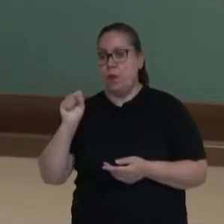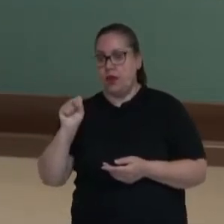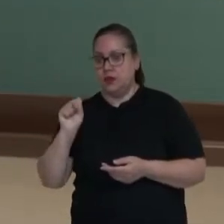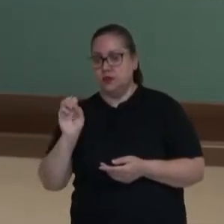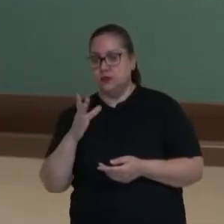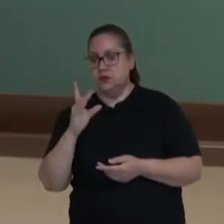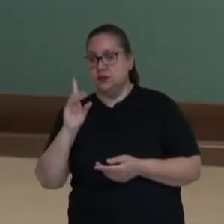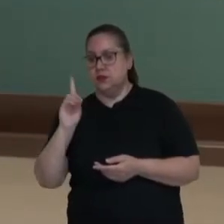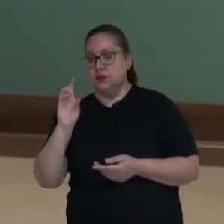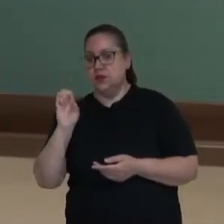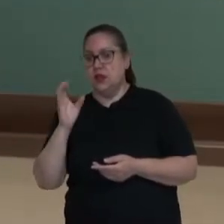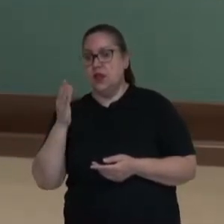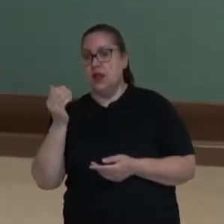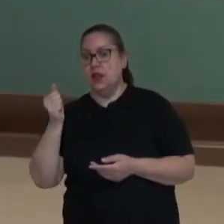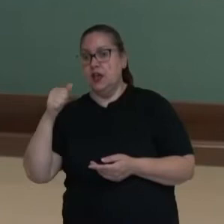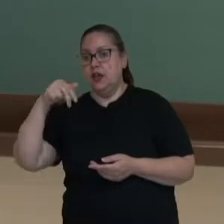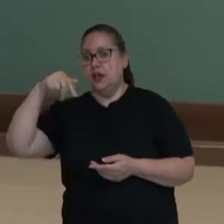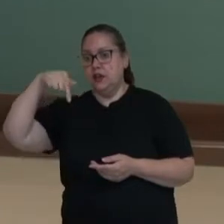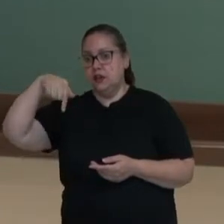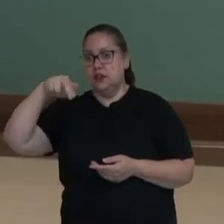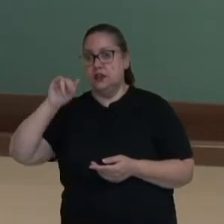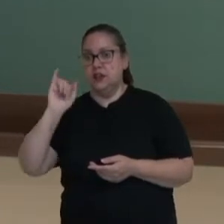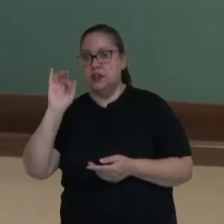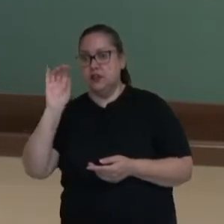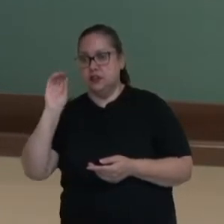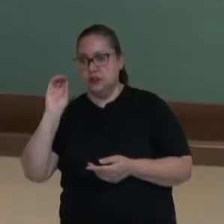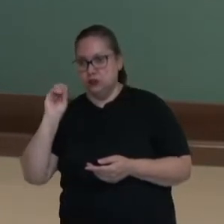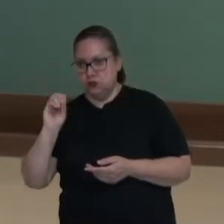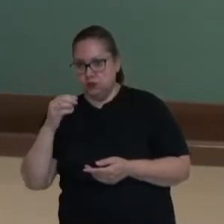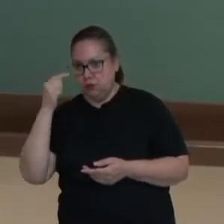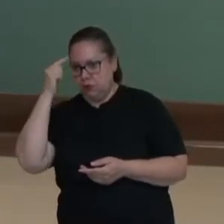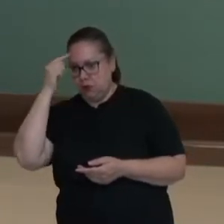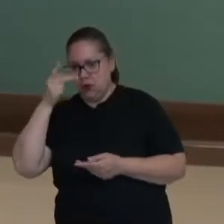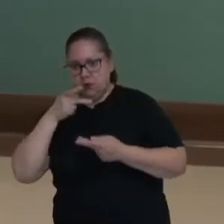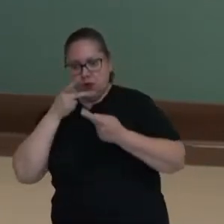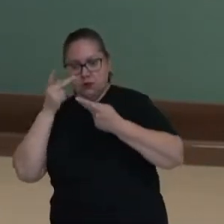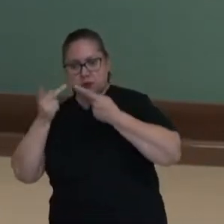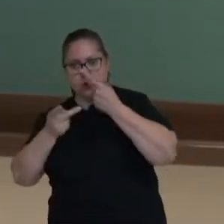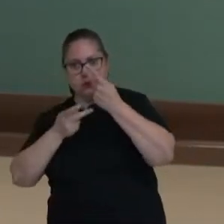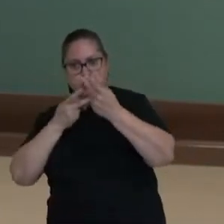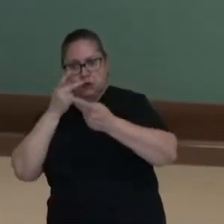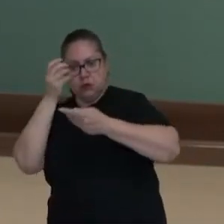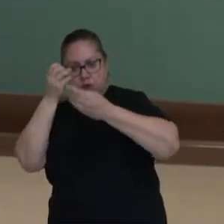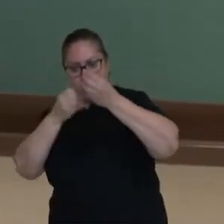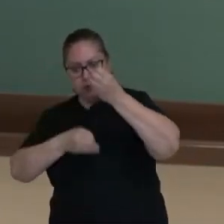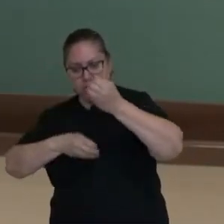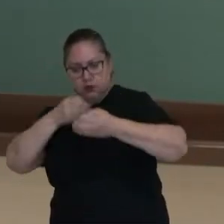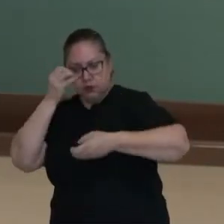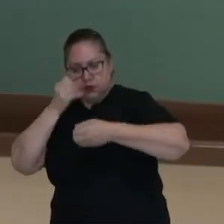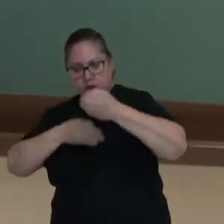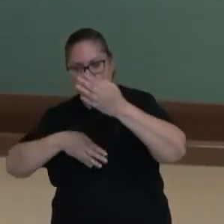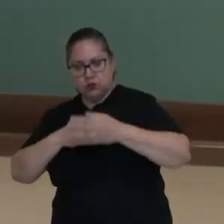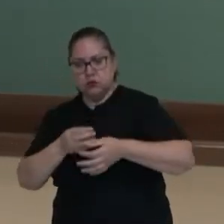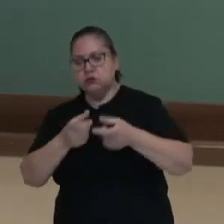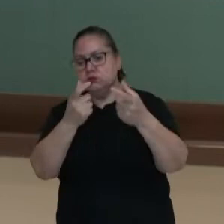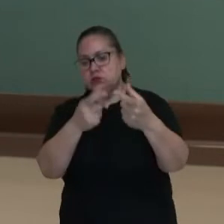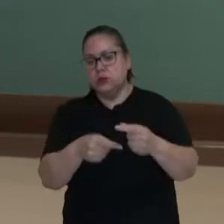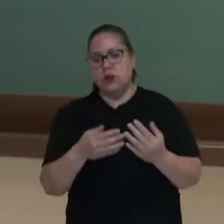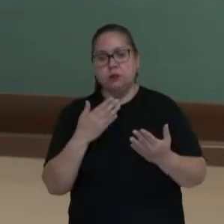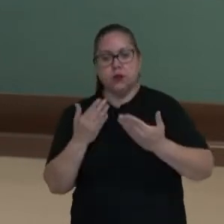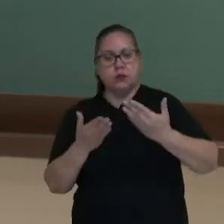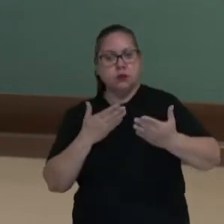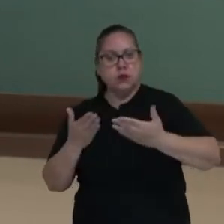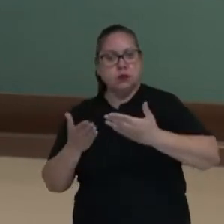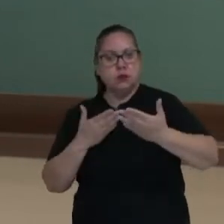muito com a racionalidade da coisa, né? Com a argumentação. Então a disputatio era um lugar de debate, era